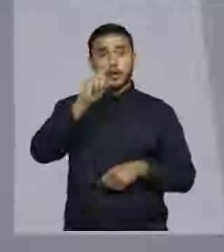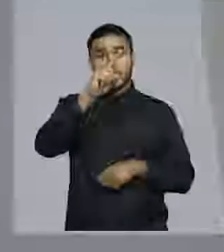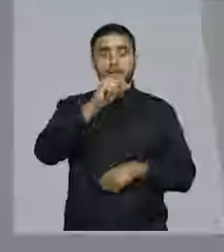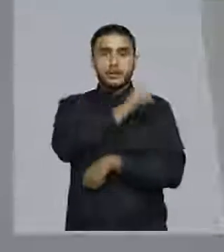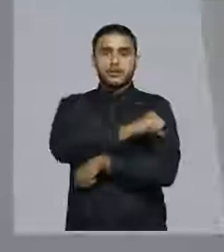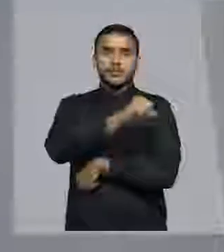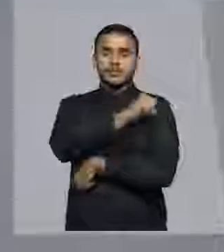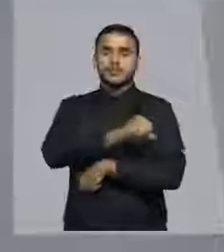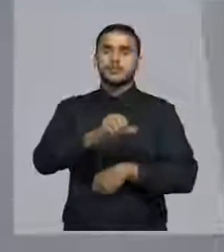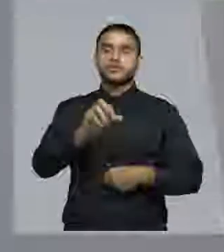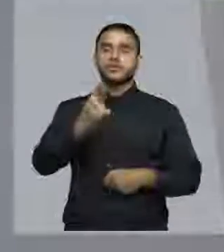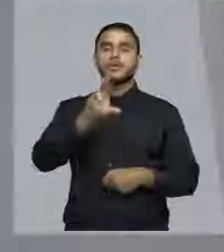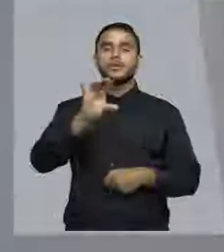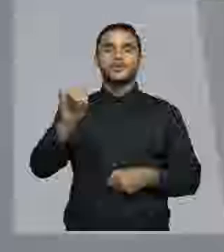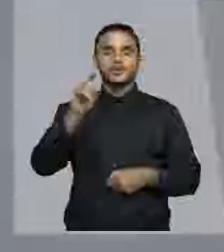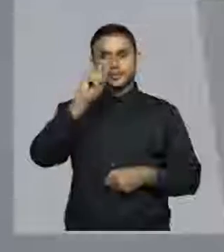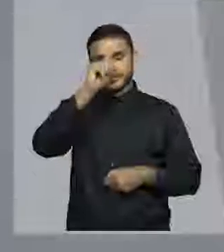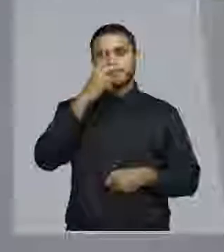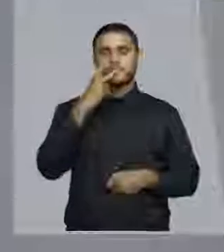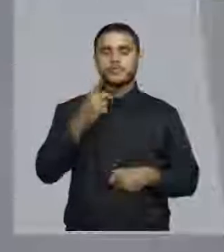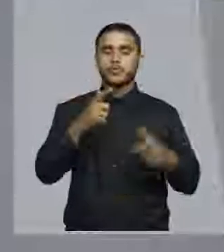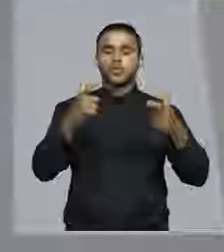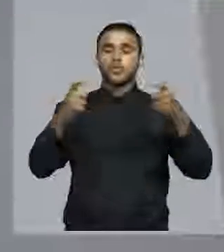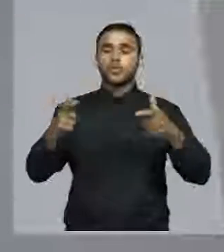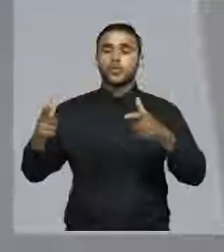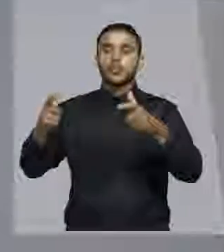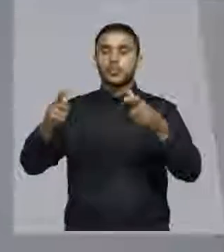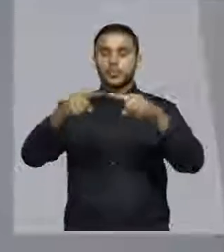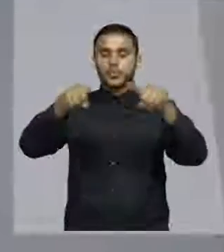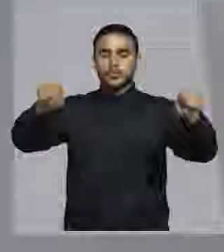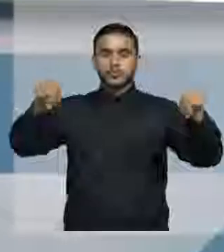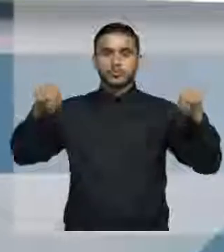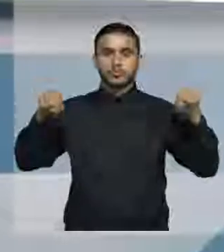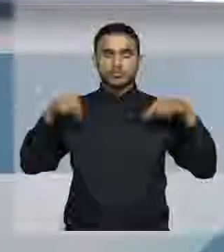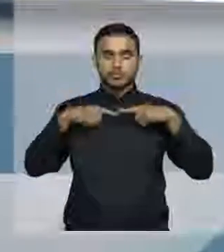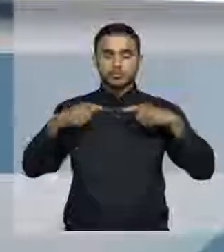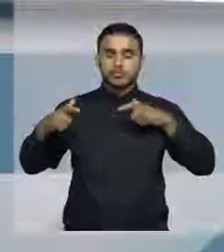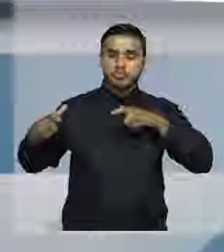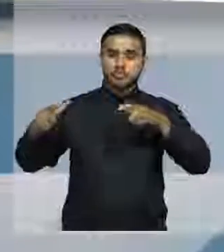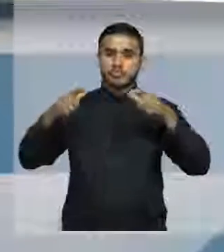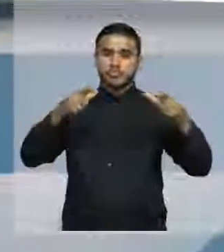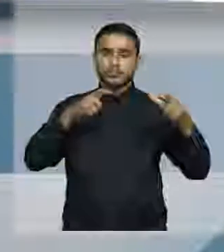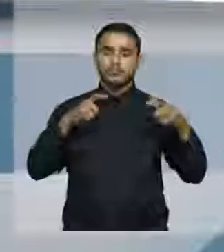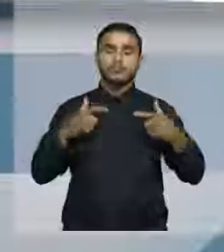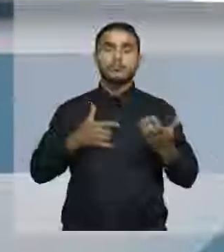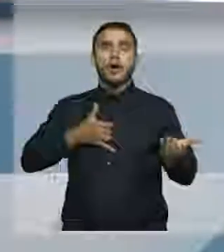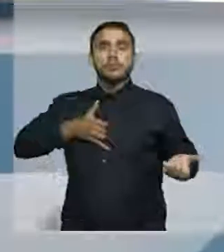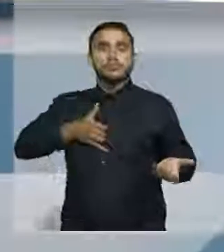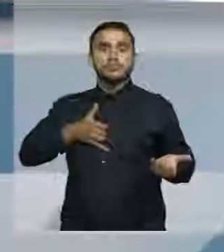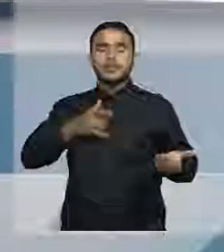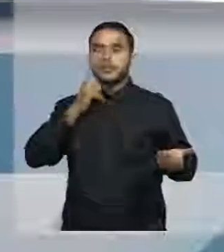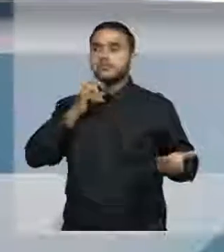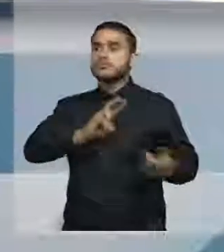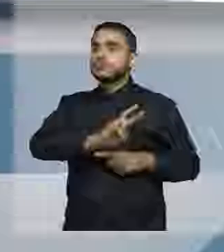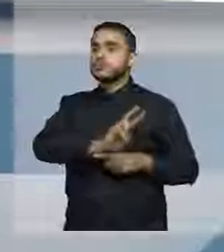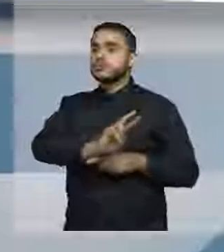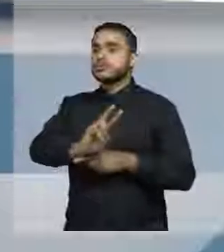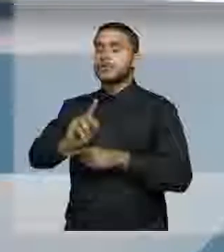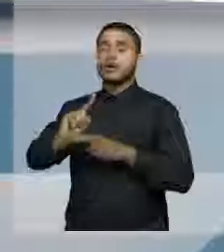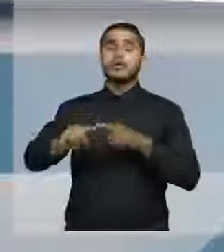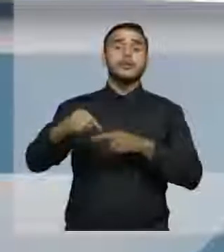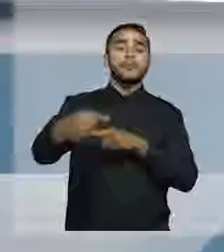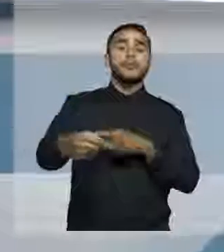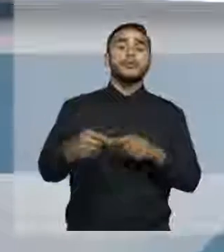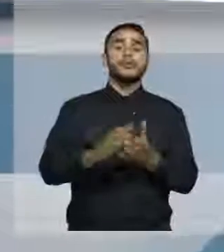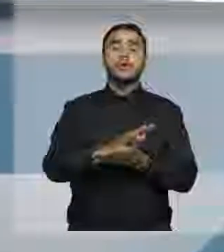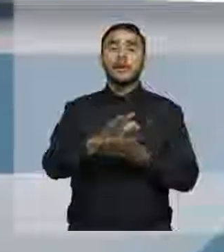caso do Rio de Janeiro. Lá atrás a gente fez as ocupações das áreas, organizou, ocupou o espaço territorial, mas o que se fez